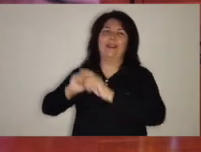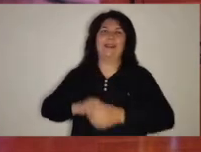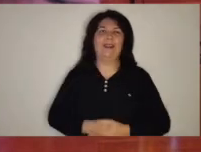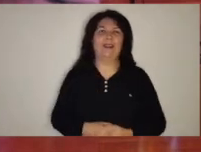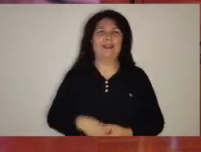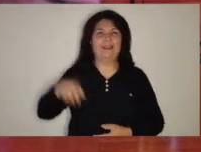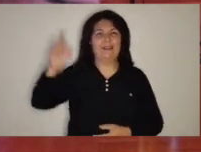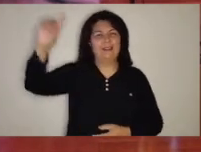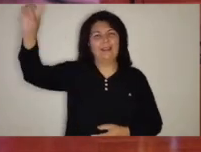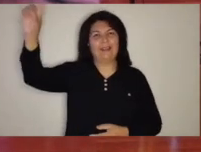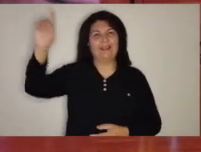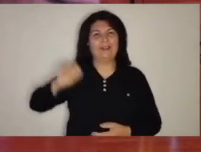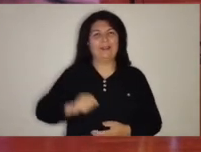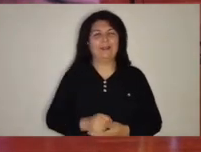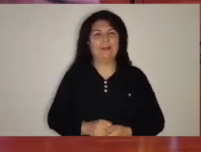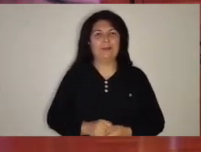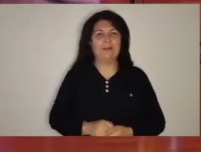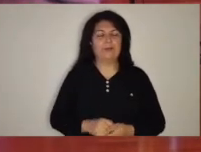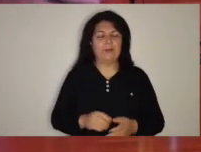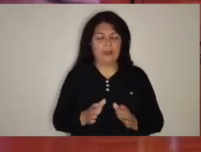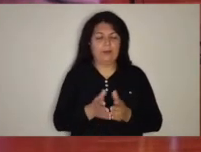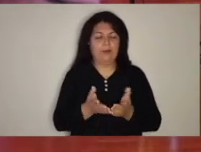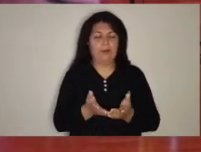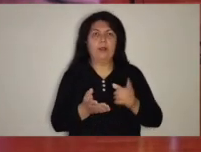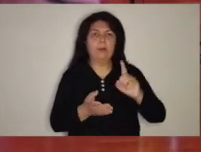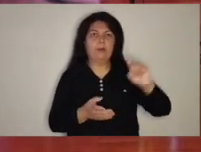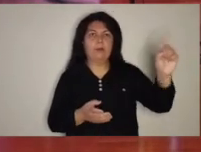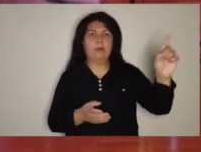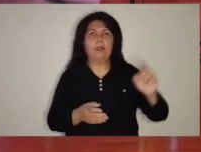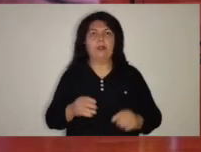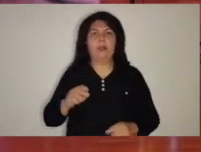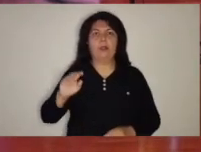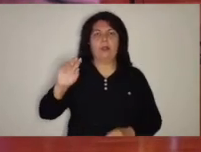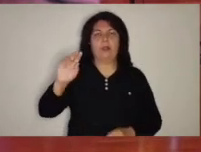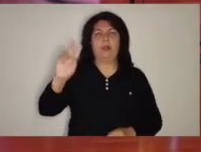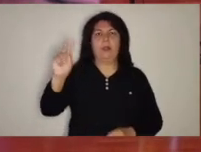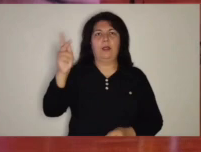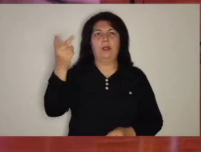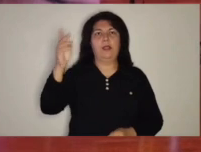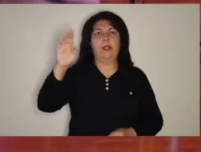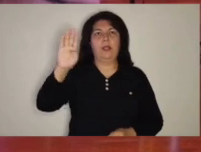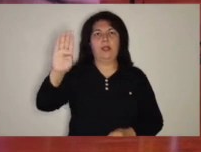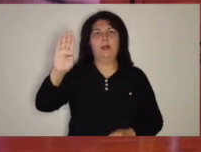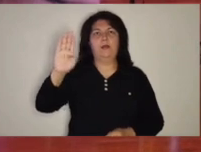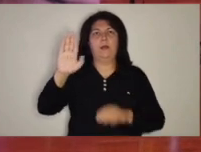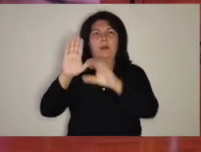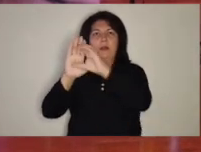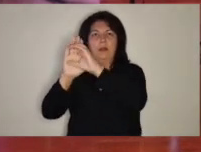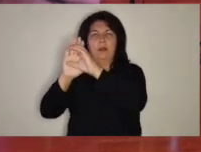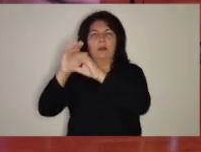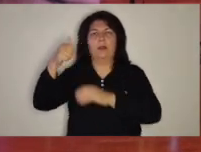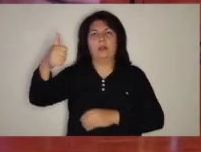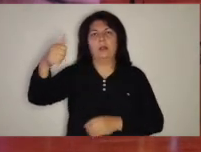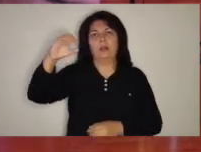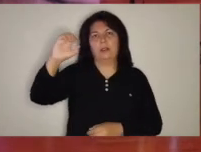que está em Hebreus 10, a partir do versículo